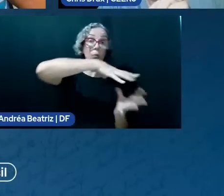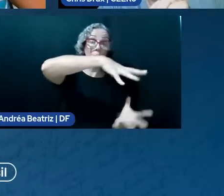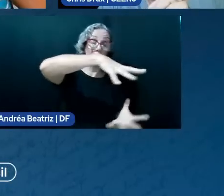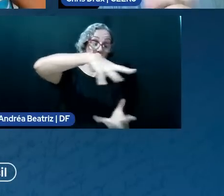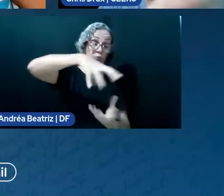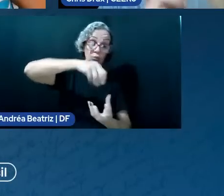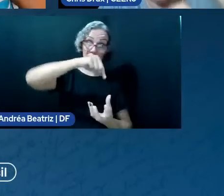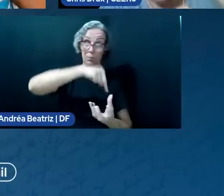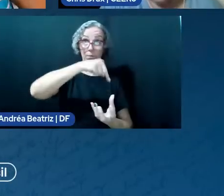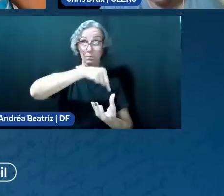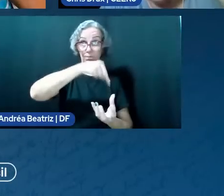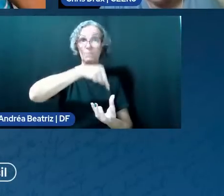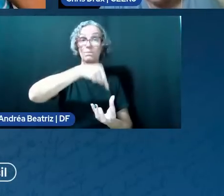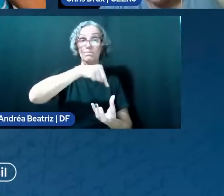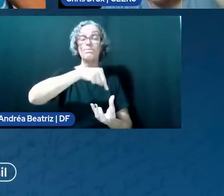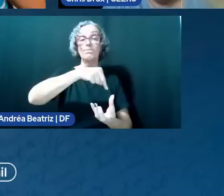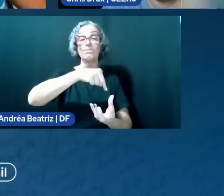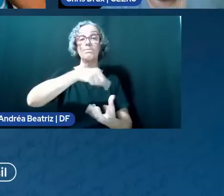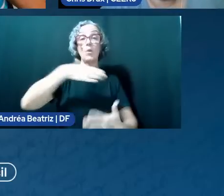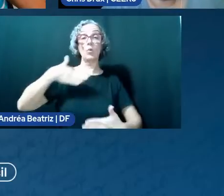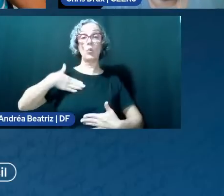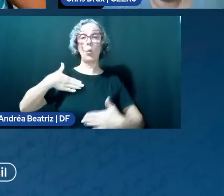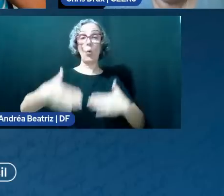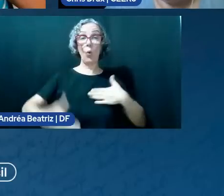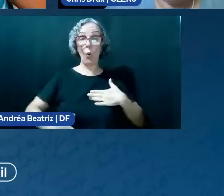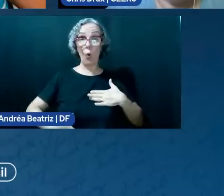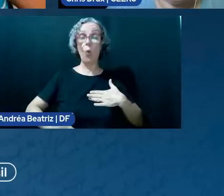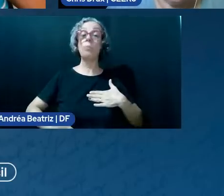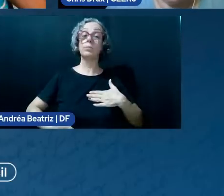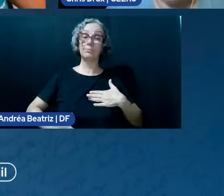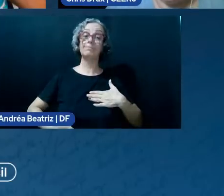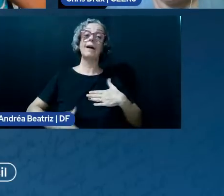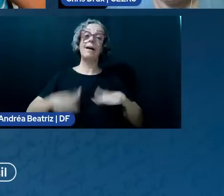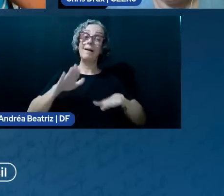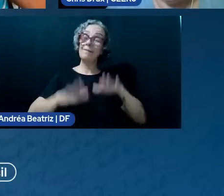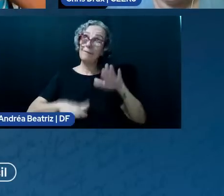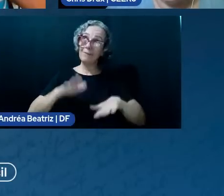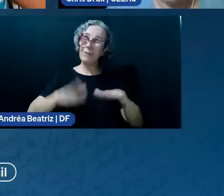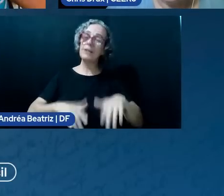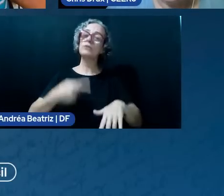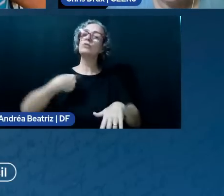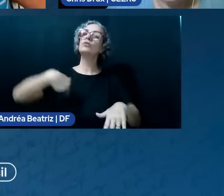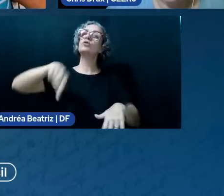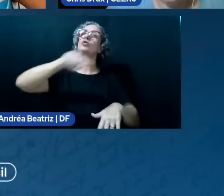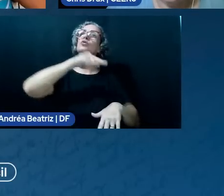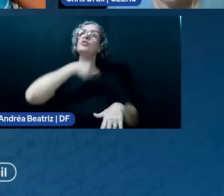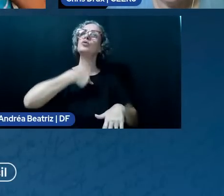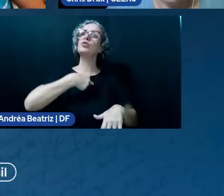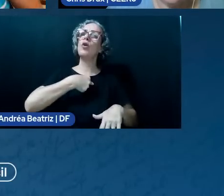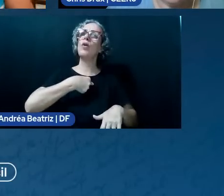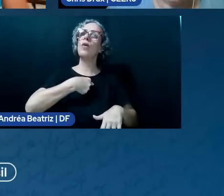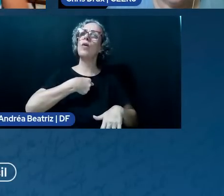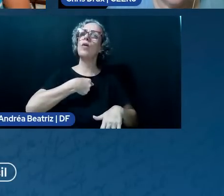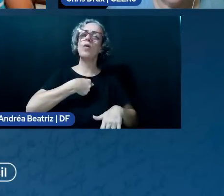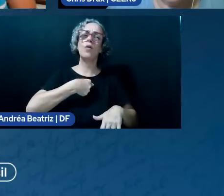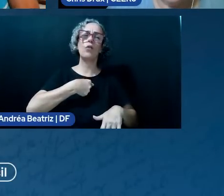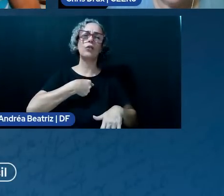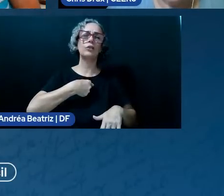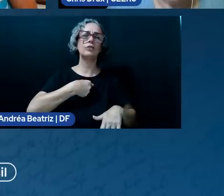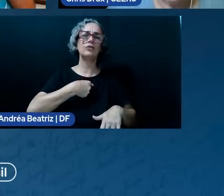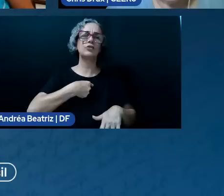comum, às vezes, nós sermos despertados pela afeição corporal